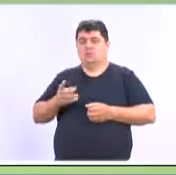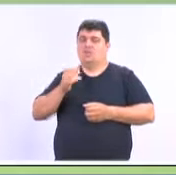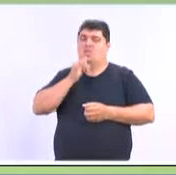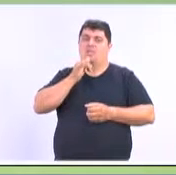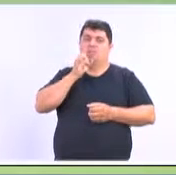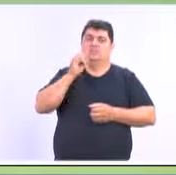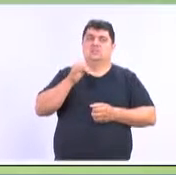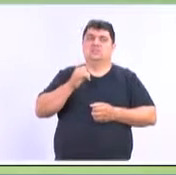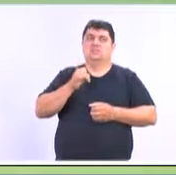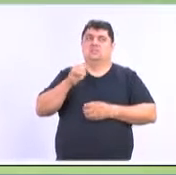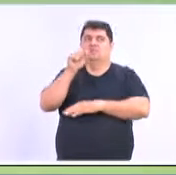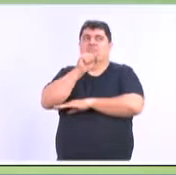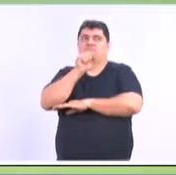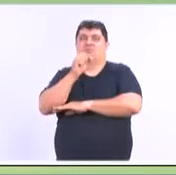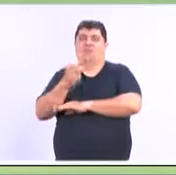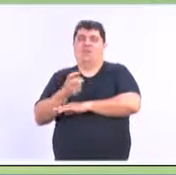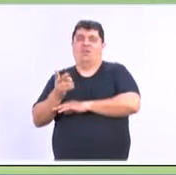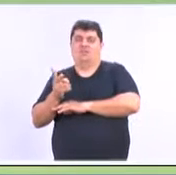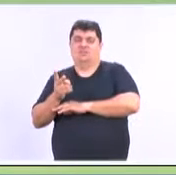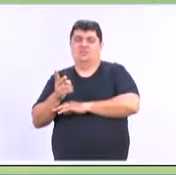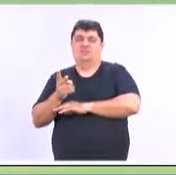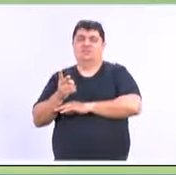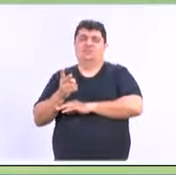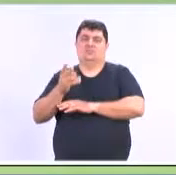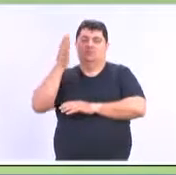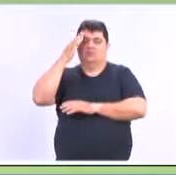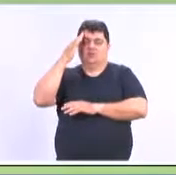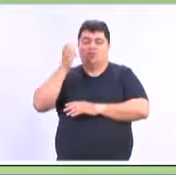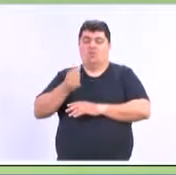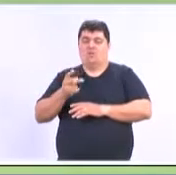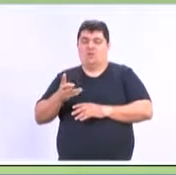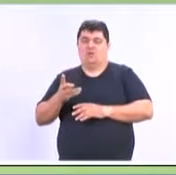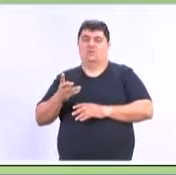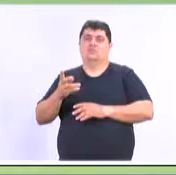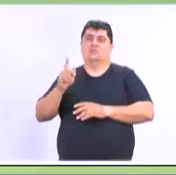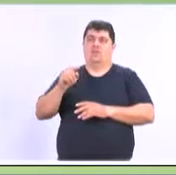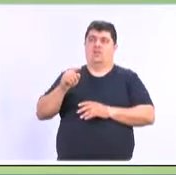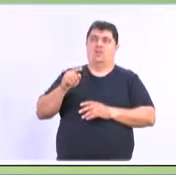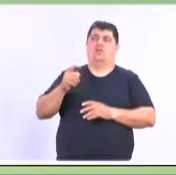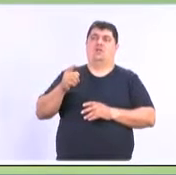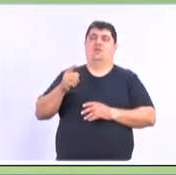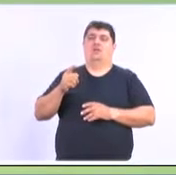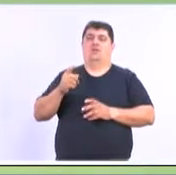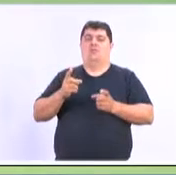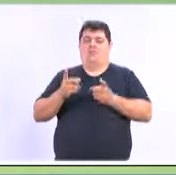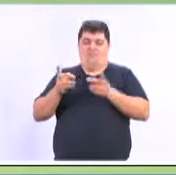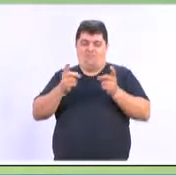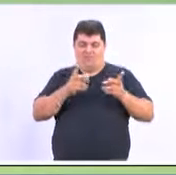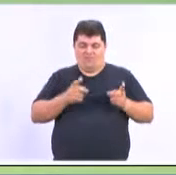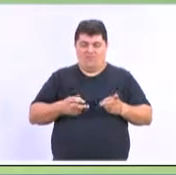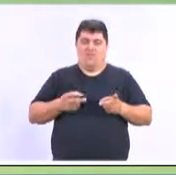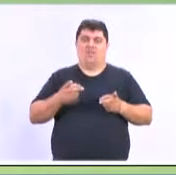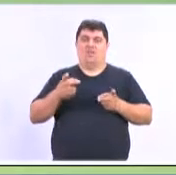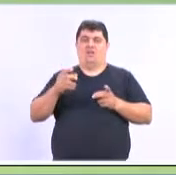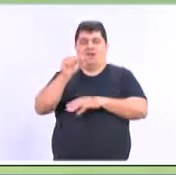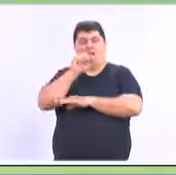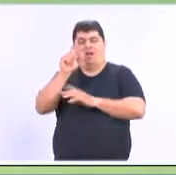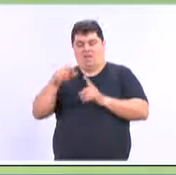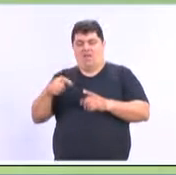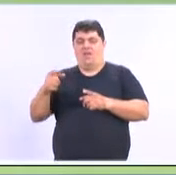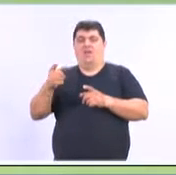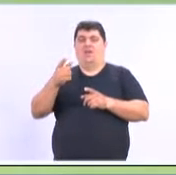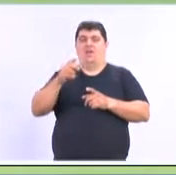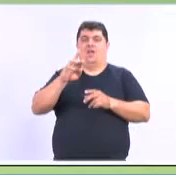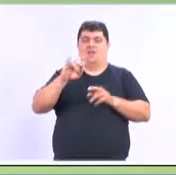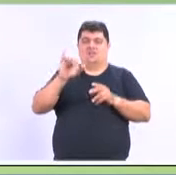a venda do veículo é receita bruta. Se a empresa minha é comércio de medicamento, a venda dos produtos de medicamento, dos remédios,